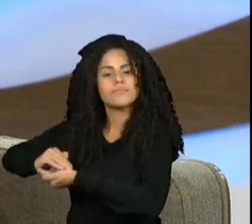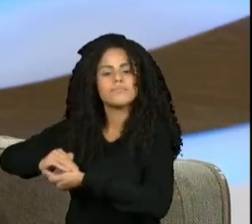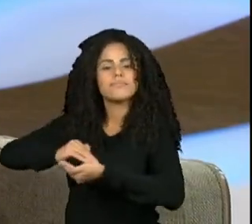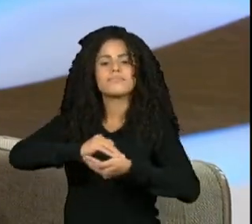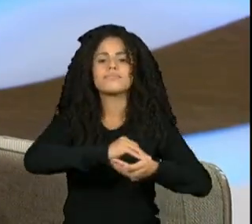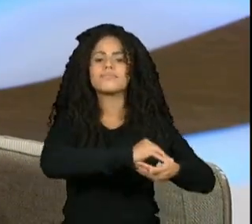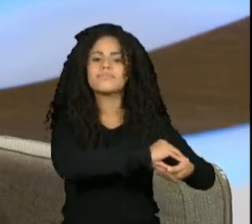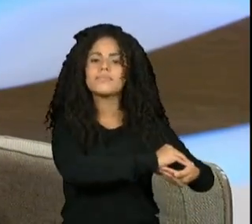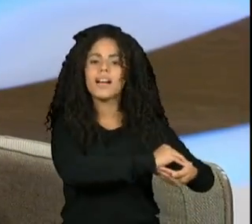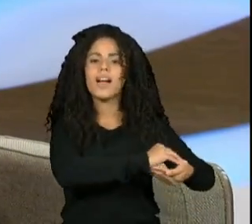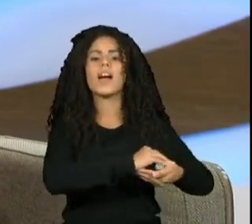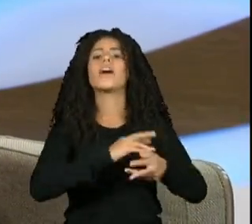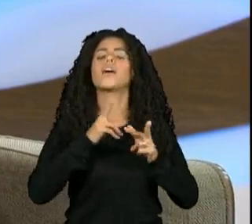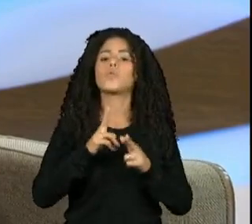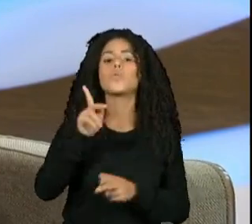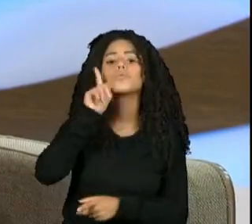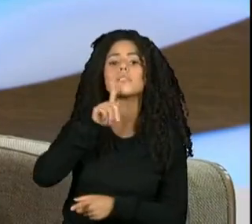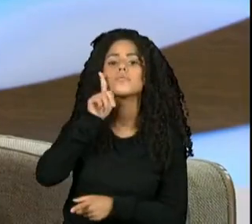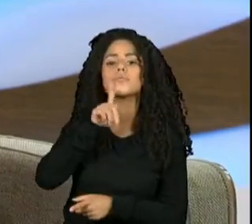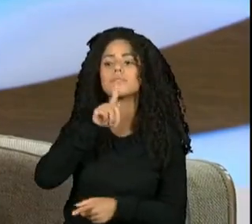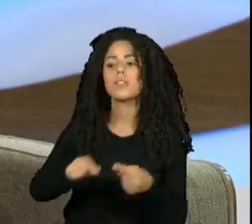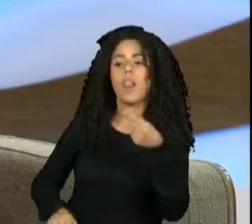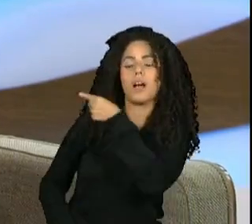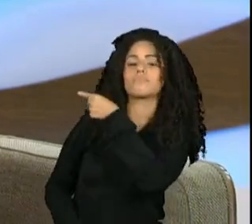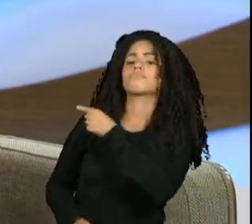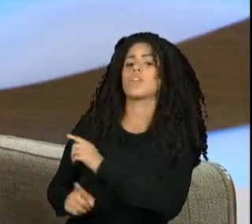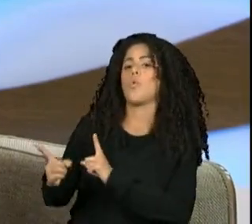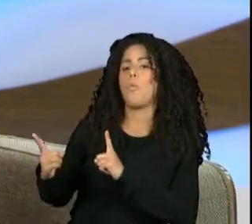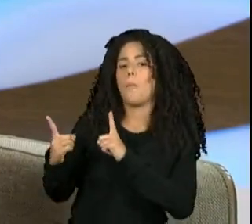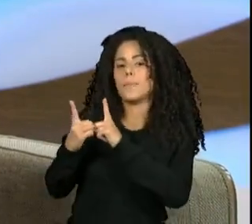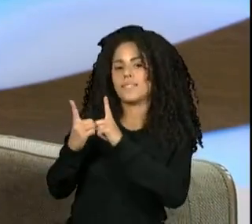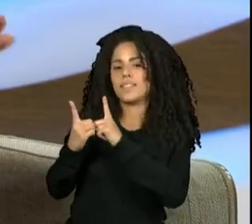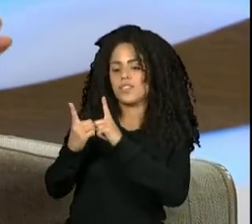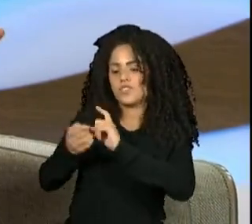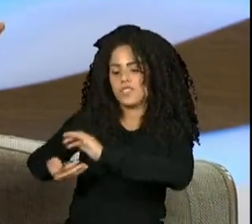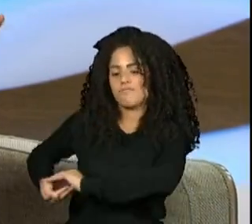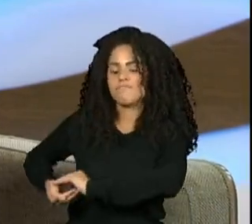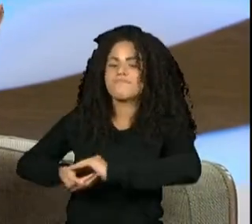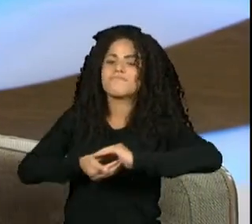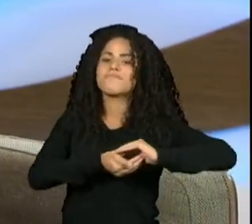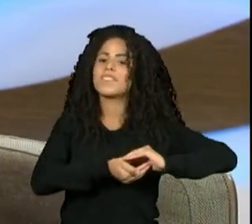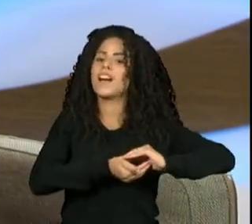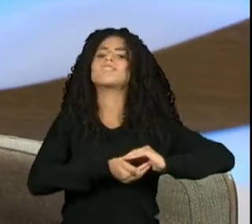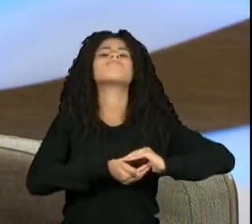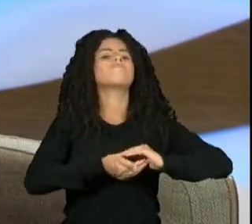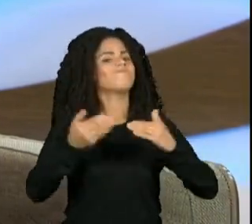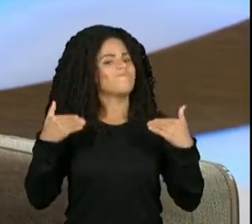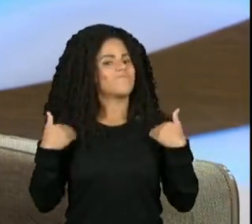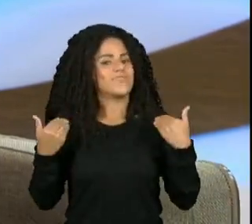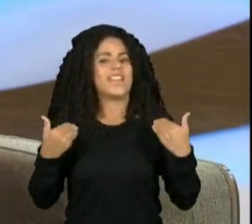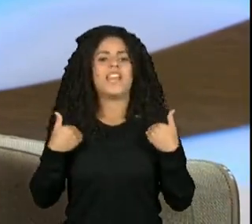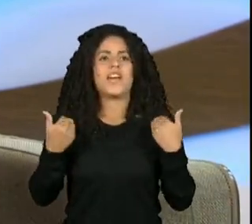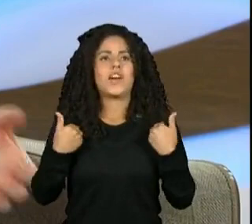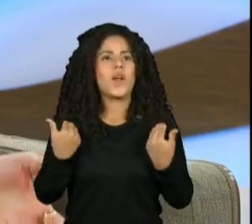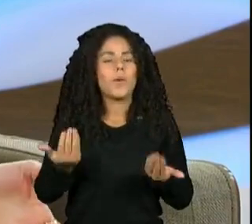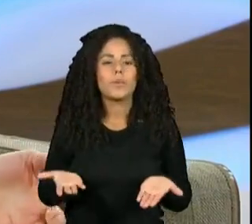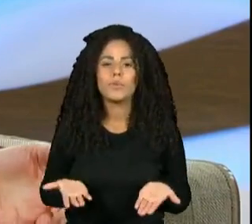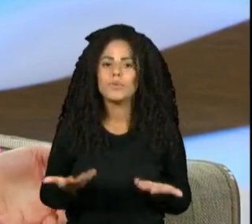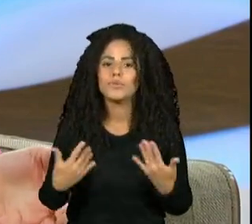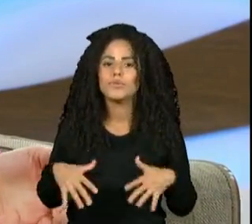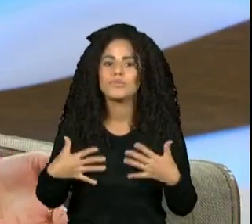do cardíaco, né, que foi anunciado nos Estados Unidos, para nós foi uma alegria enorme, porque de repente se viu, não, esse não é mais um